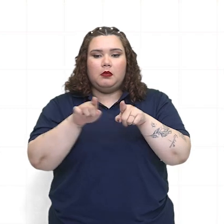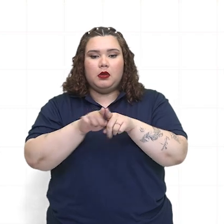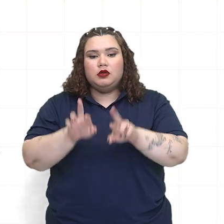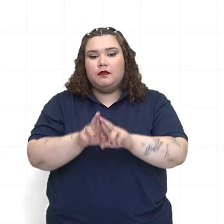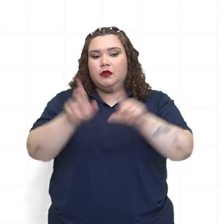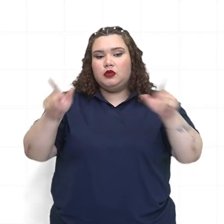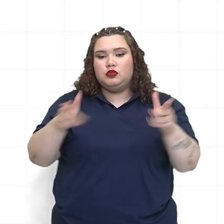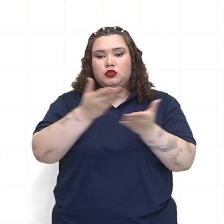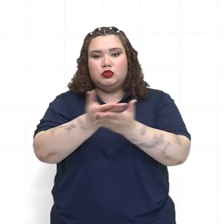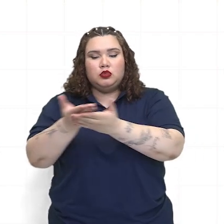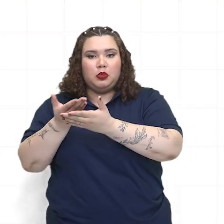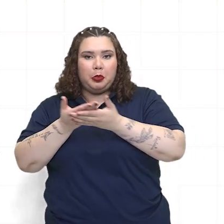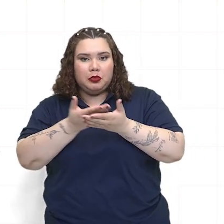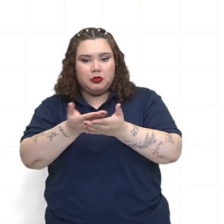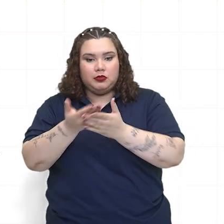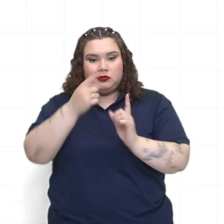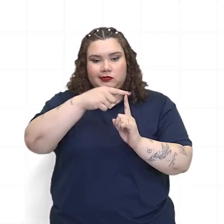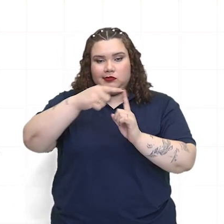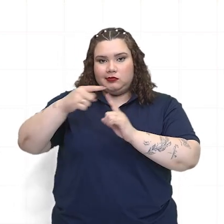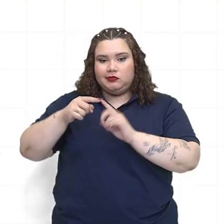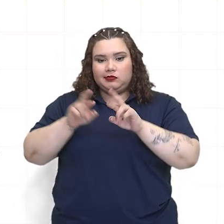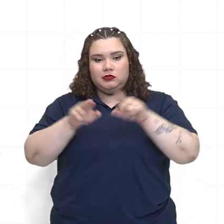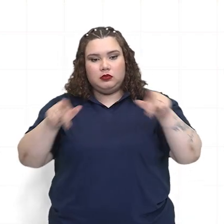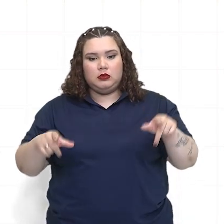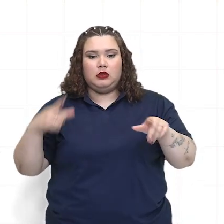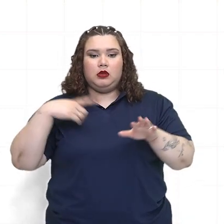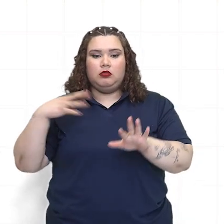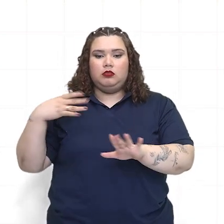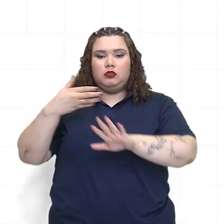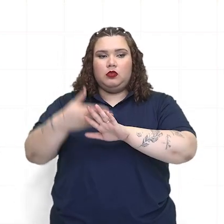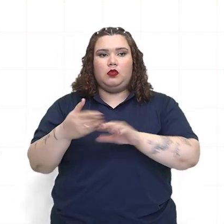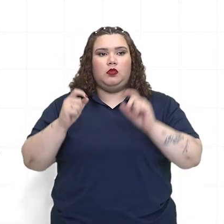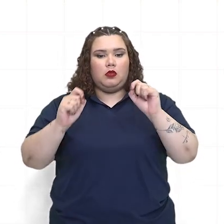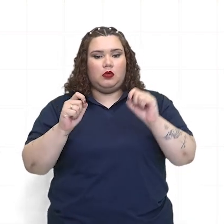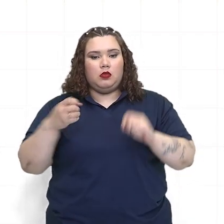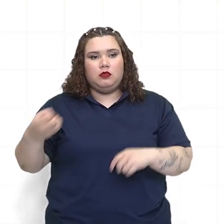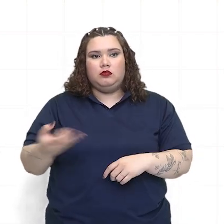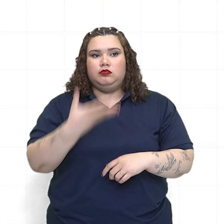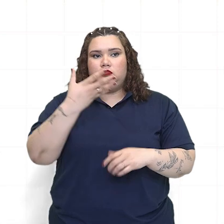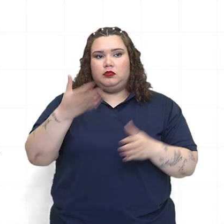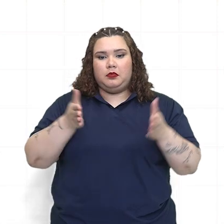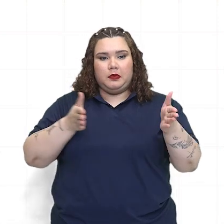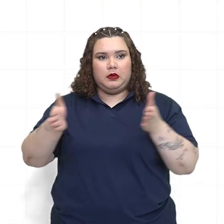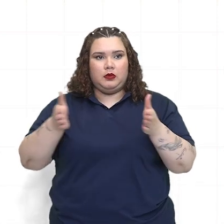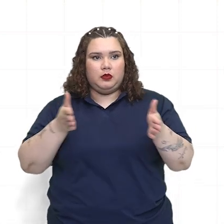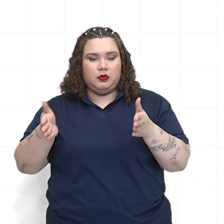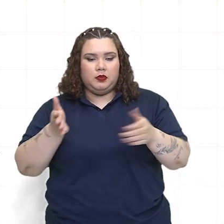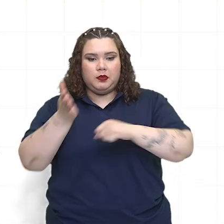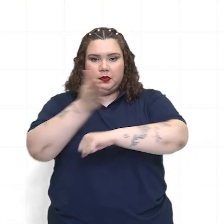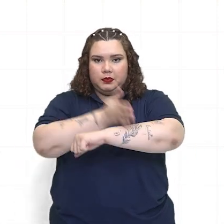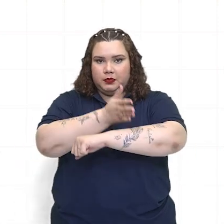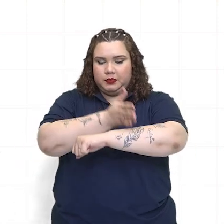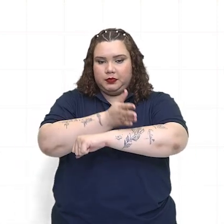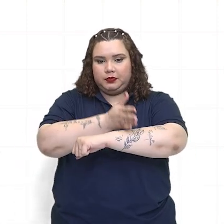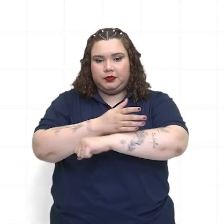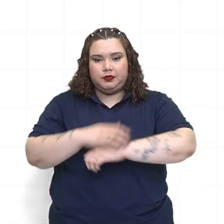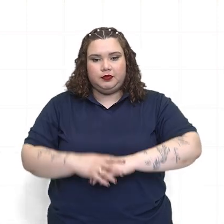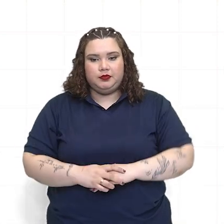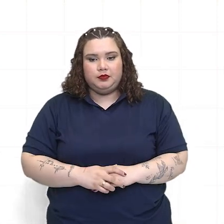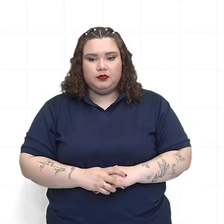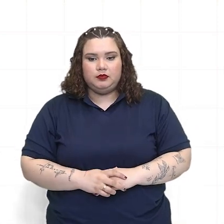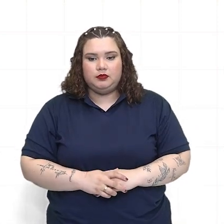como a distinção entre estudos secundários, chegaram-nos diretamente aí do